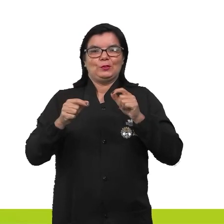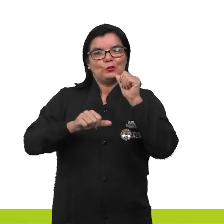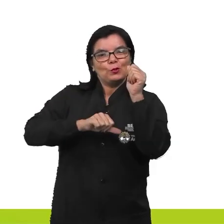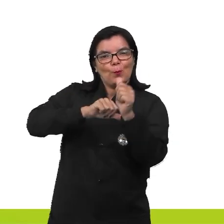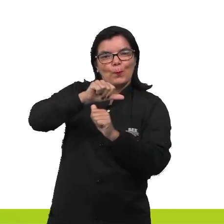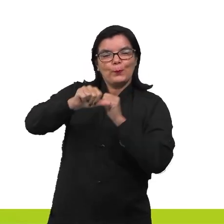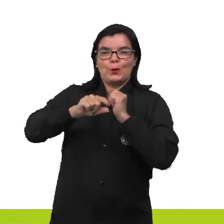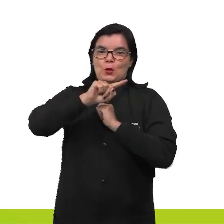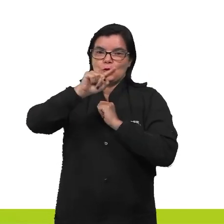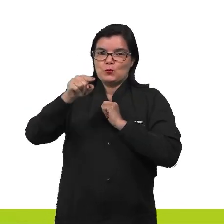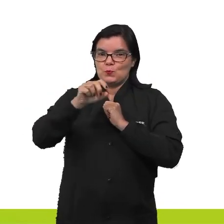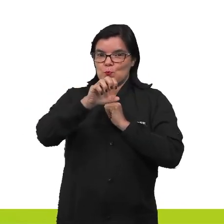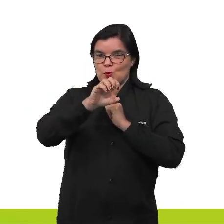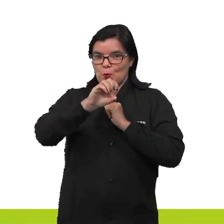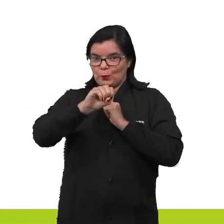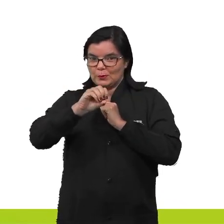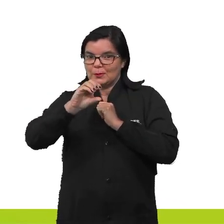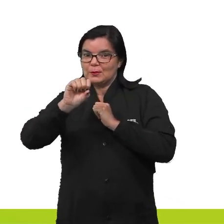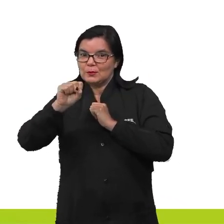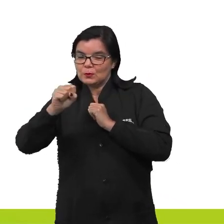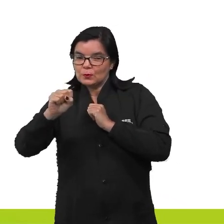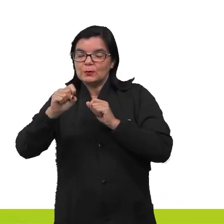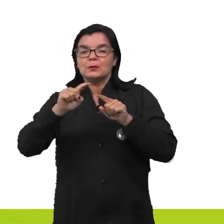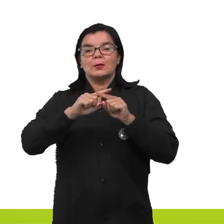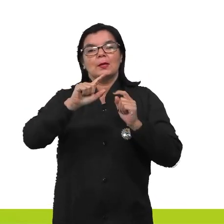vai de 1808 e